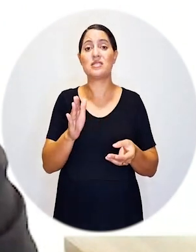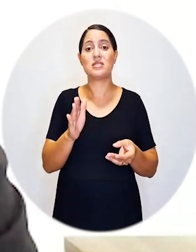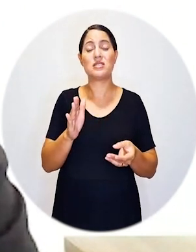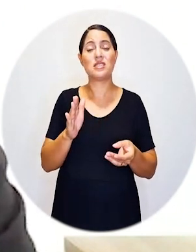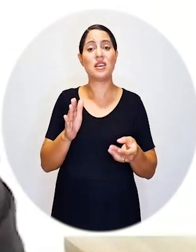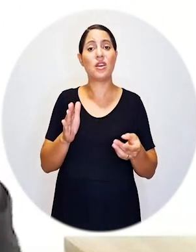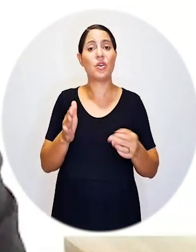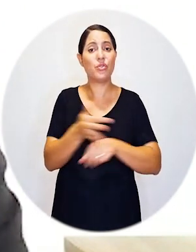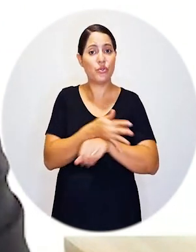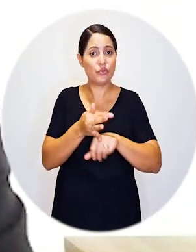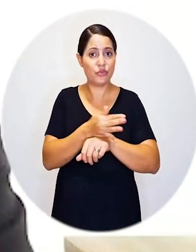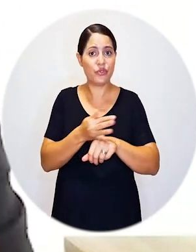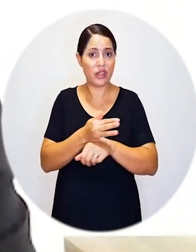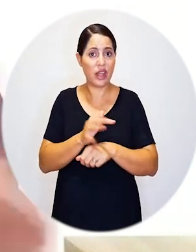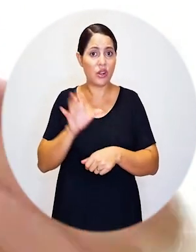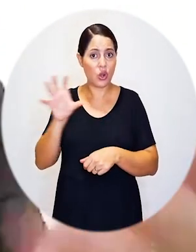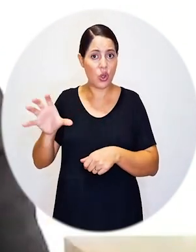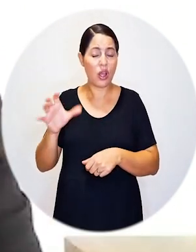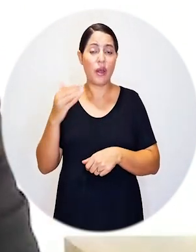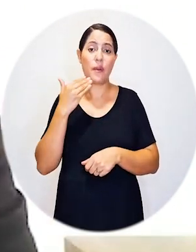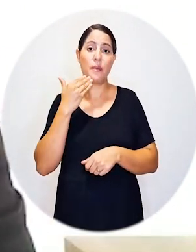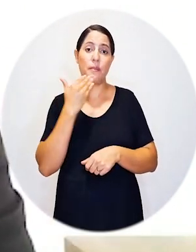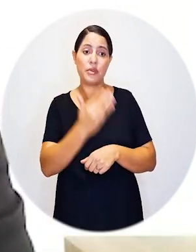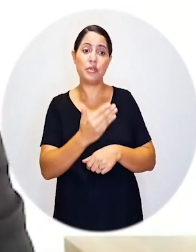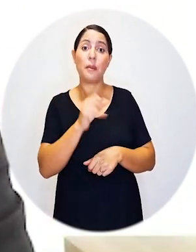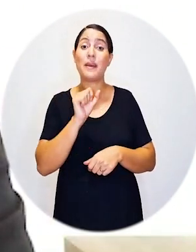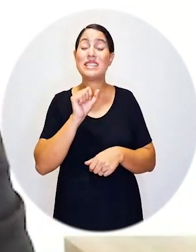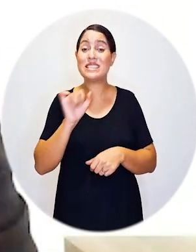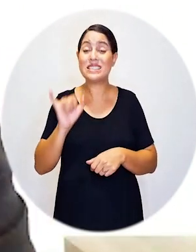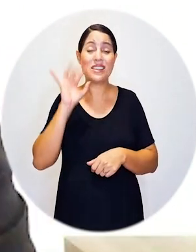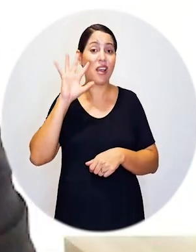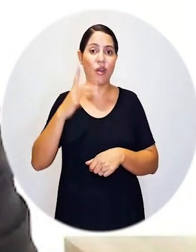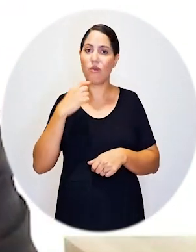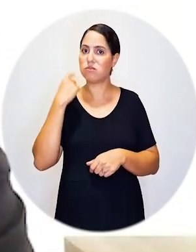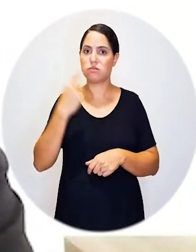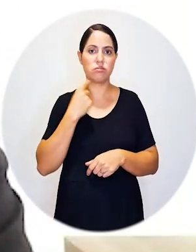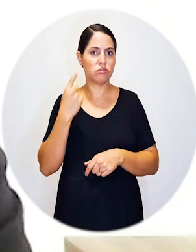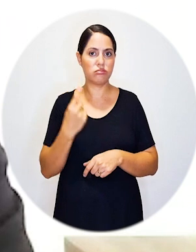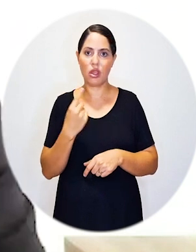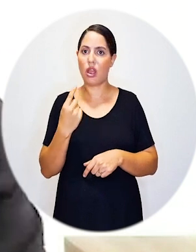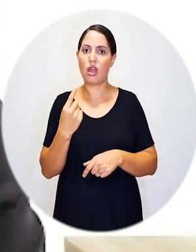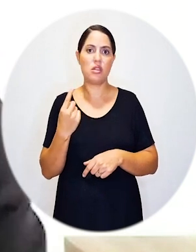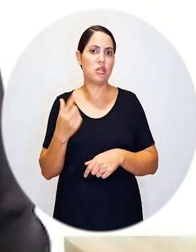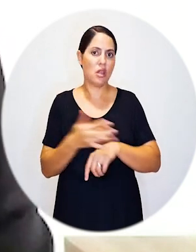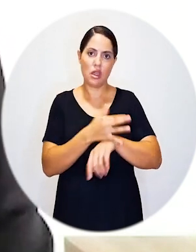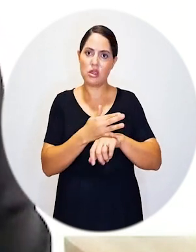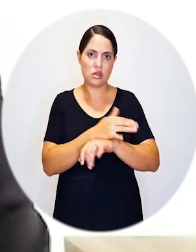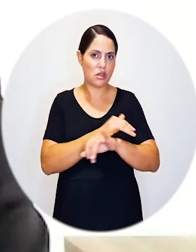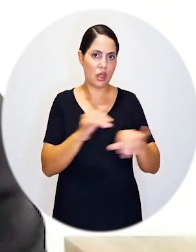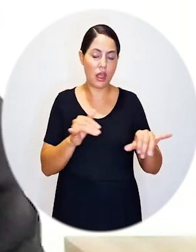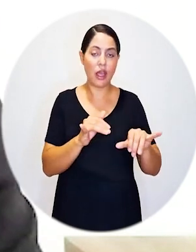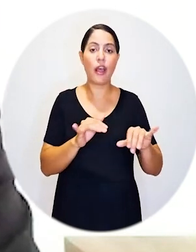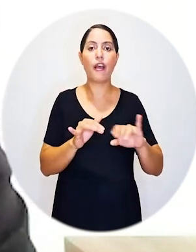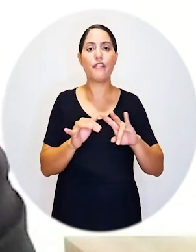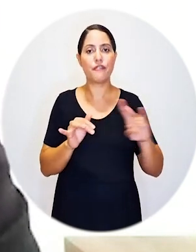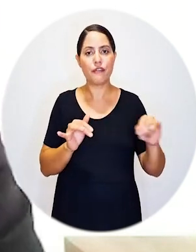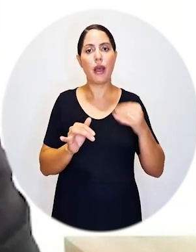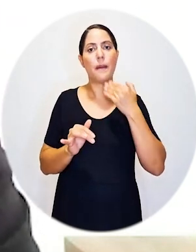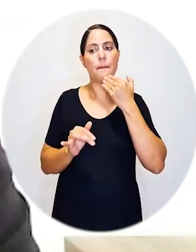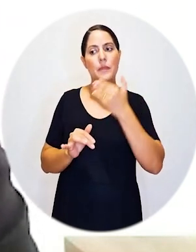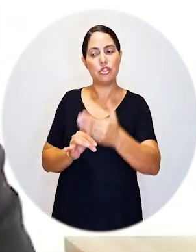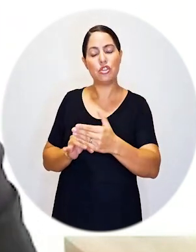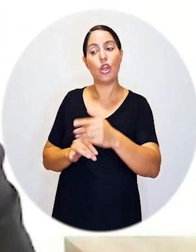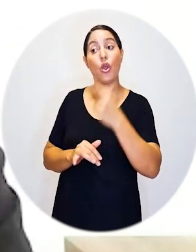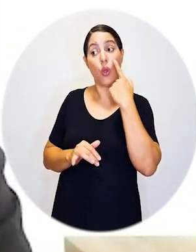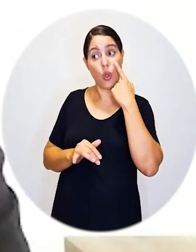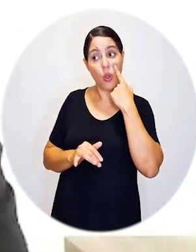essa comprovação deve ser feita no ato da interposição, mas se o advogado não o fizer, ele será